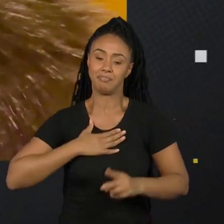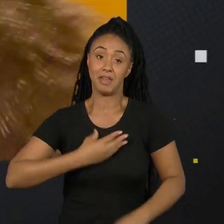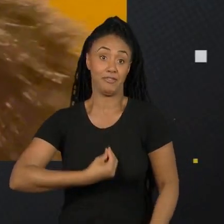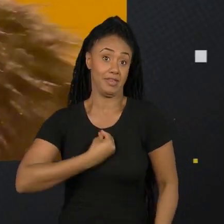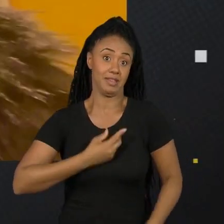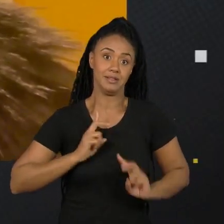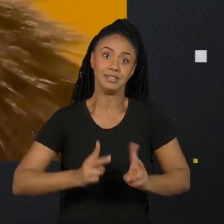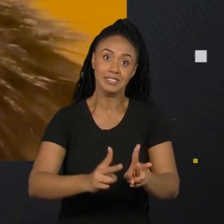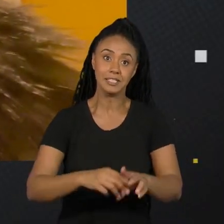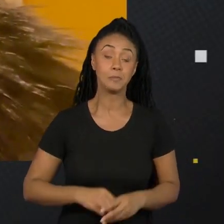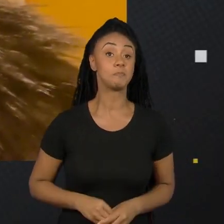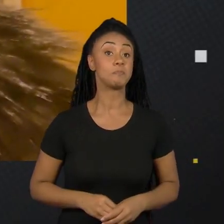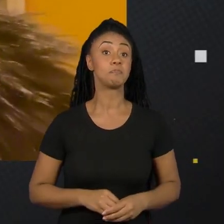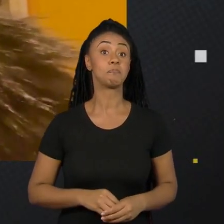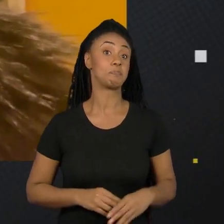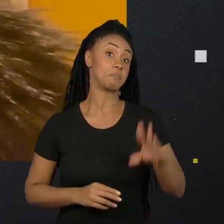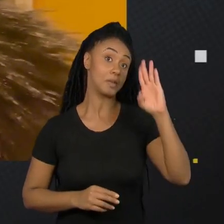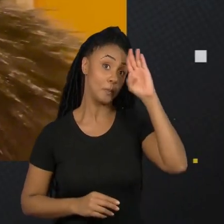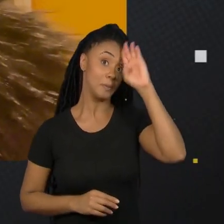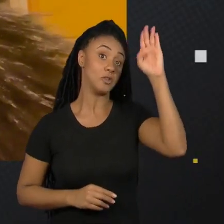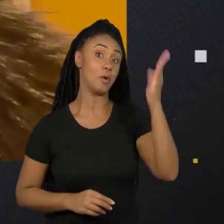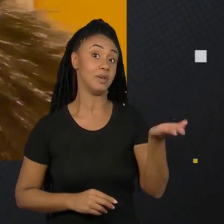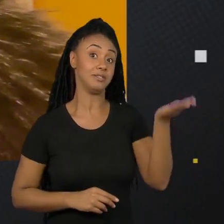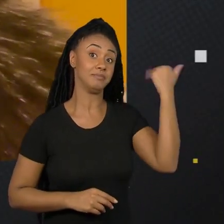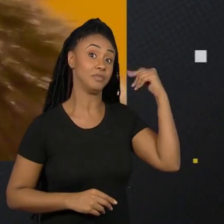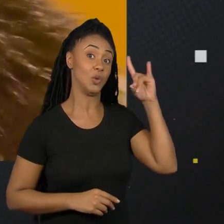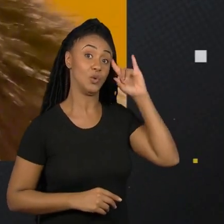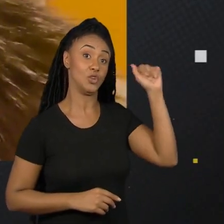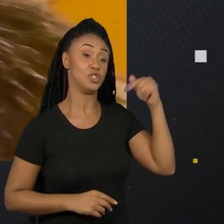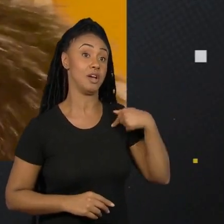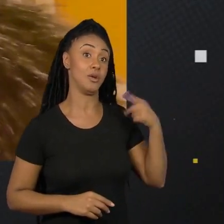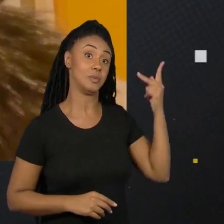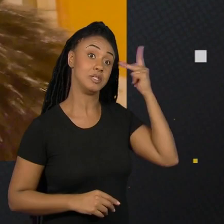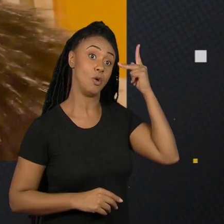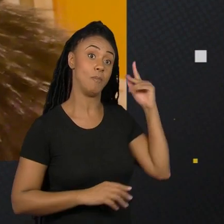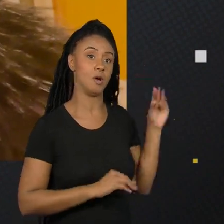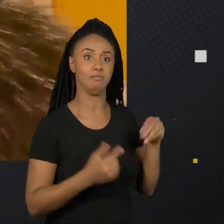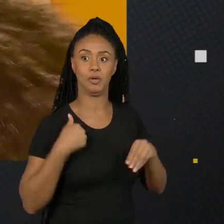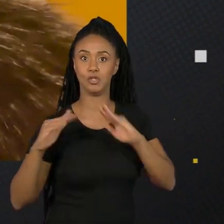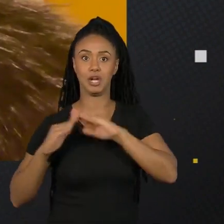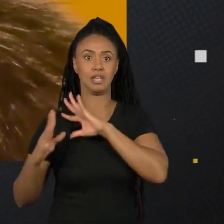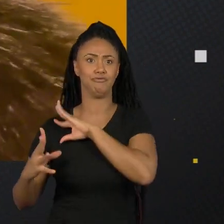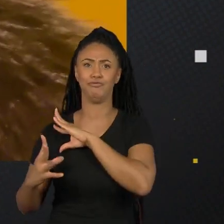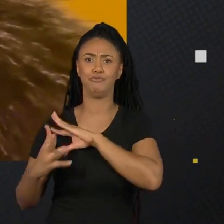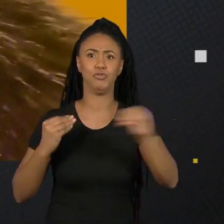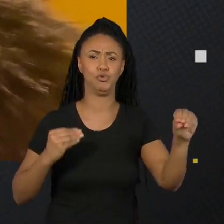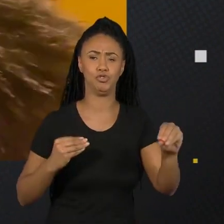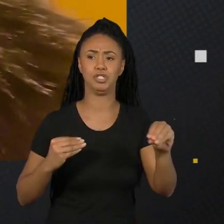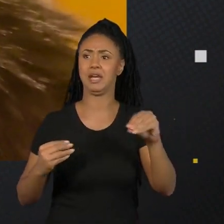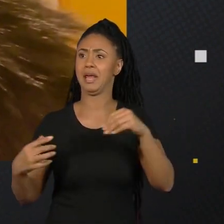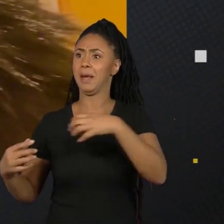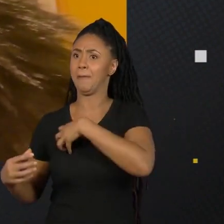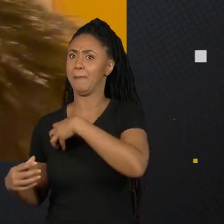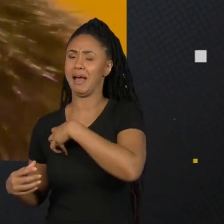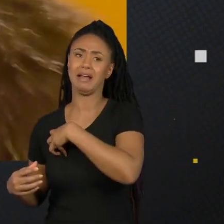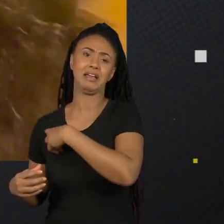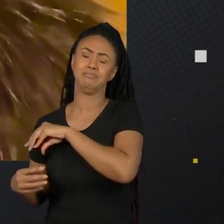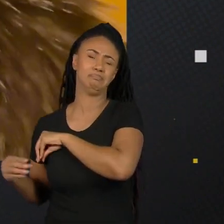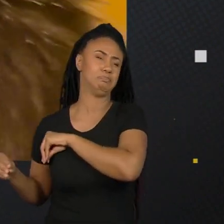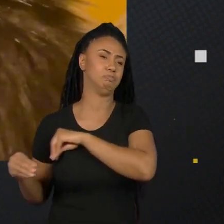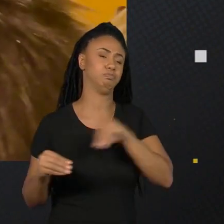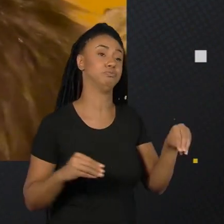vida, principalmente naquele dia que eu cheguei em São Paulo, tinha fugido de casa, tinha ido para a Bahia, da Bahia cheguei em São